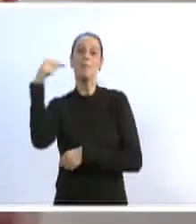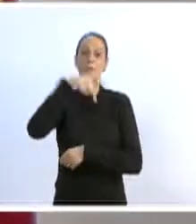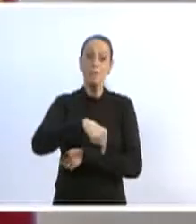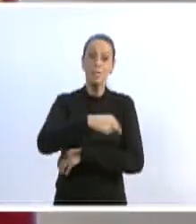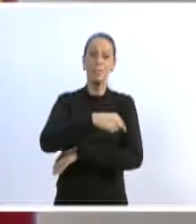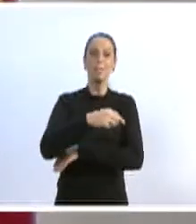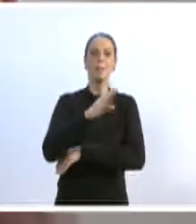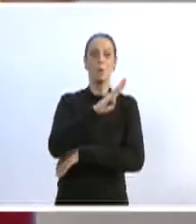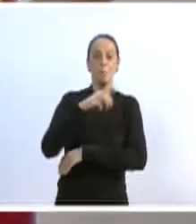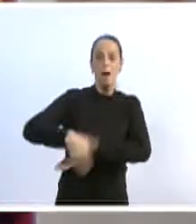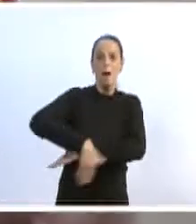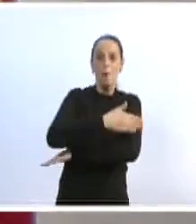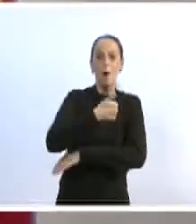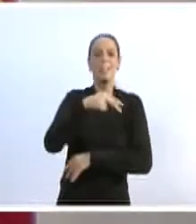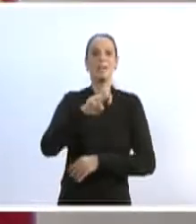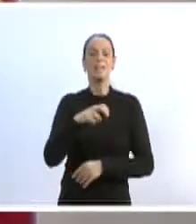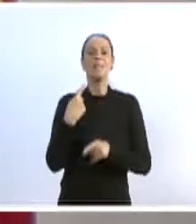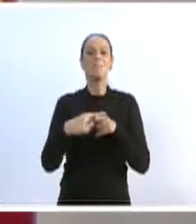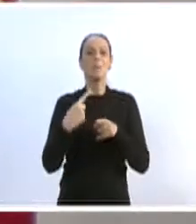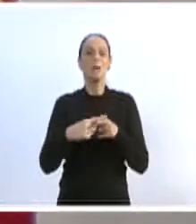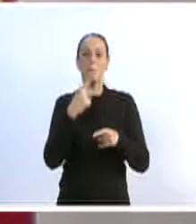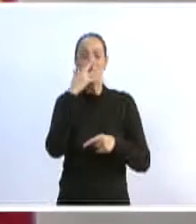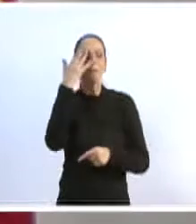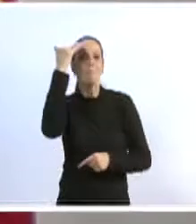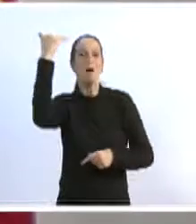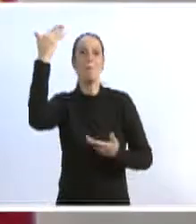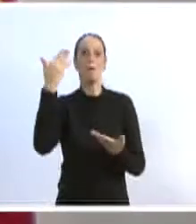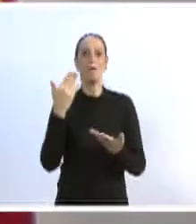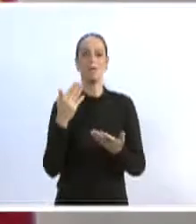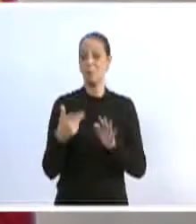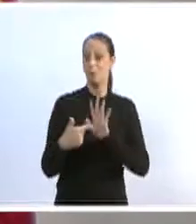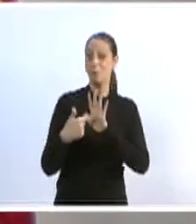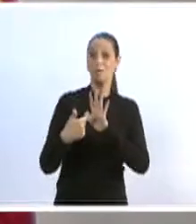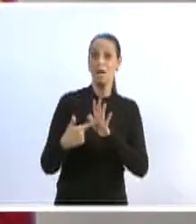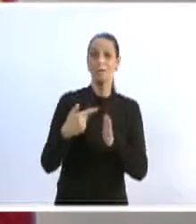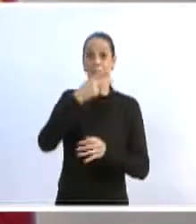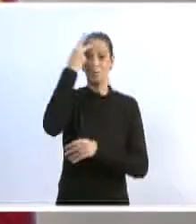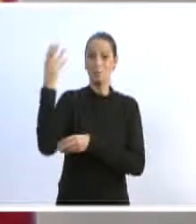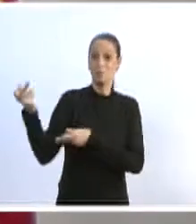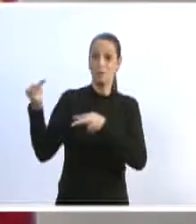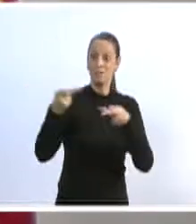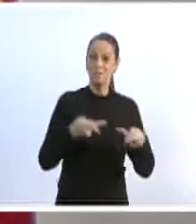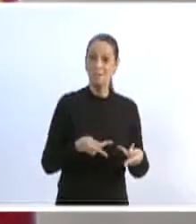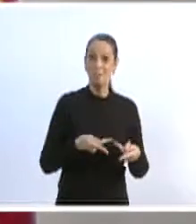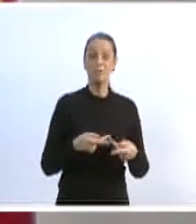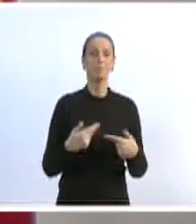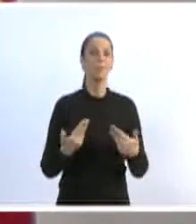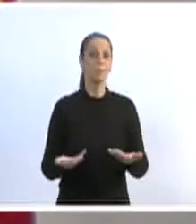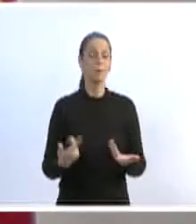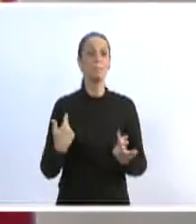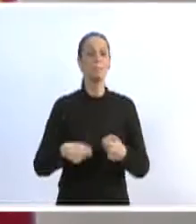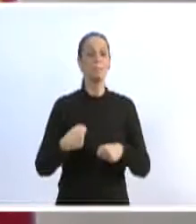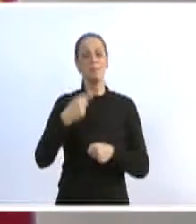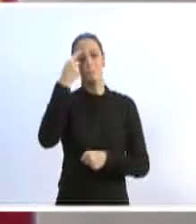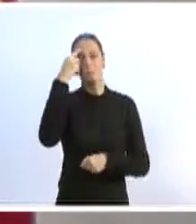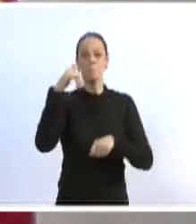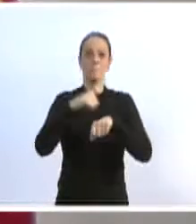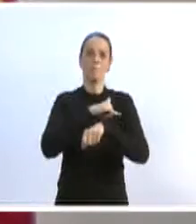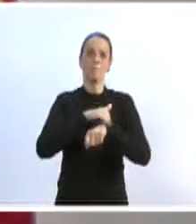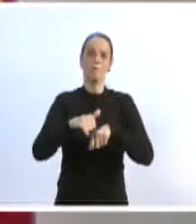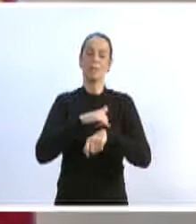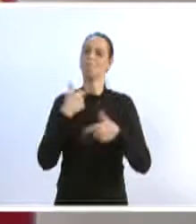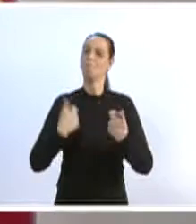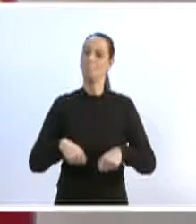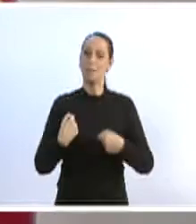queria mostrar a rua 15 principalmente as pessoas que não conheciam nós não temos outra alternativa nós